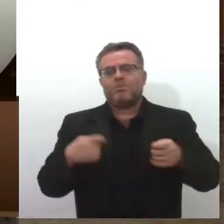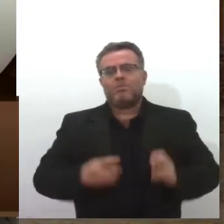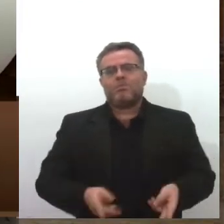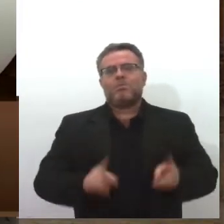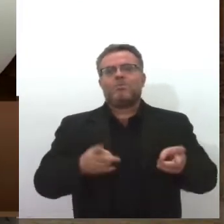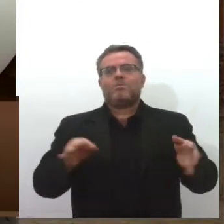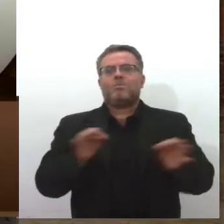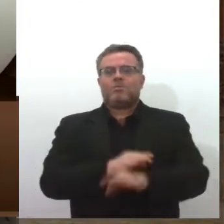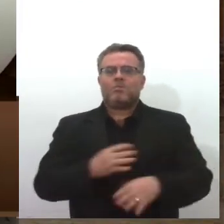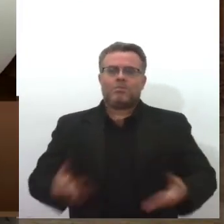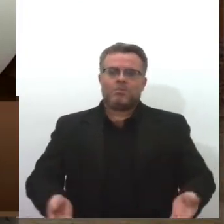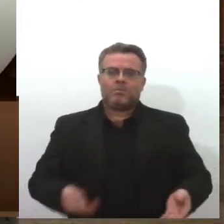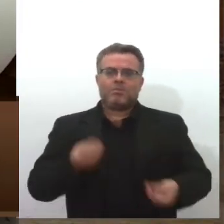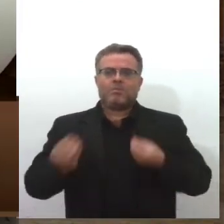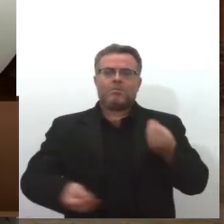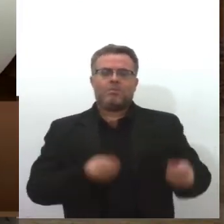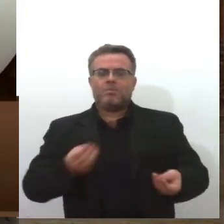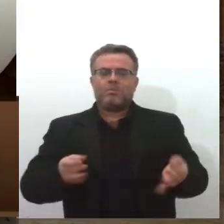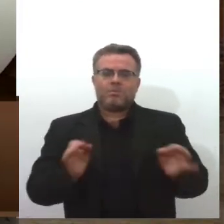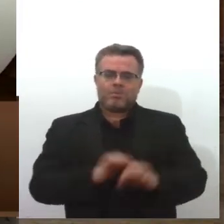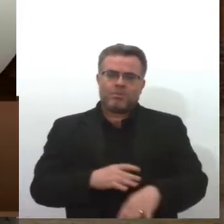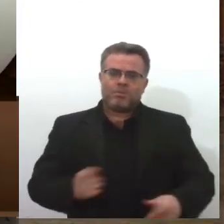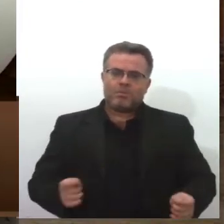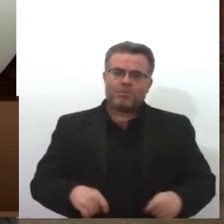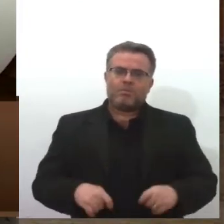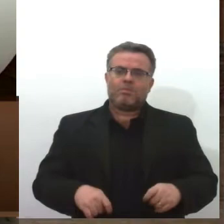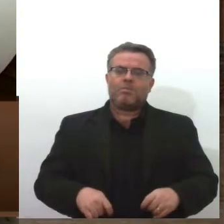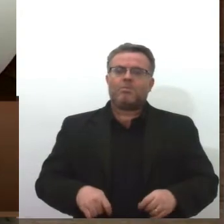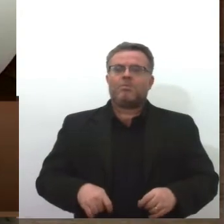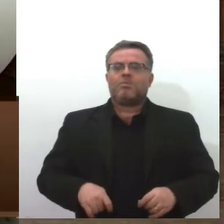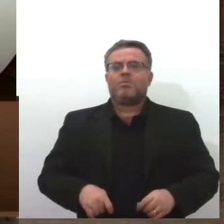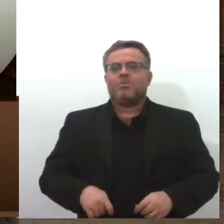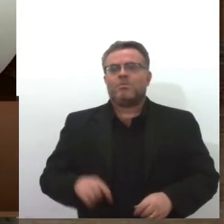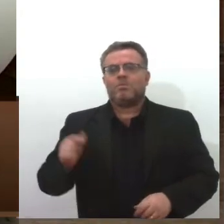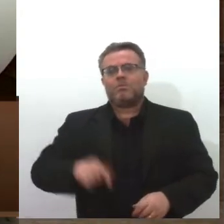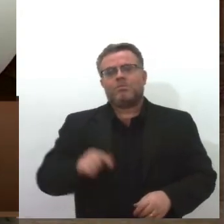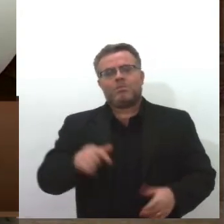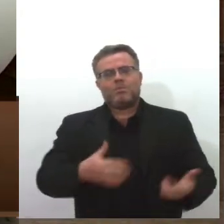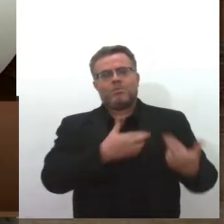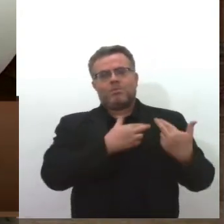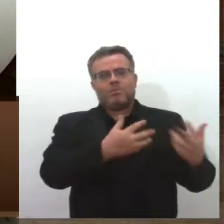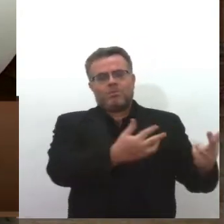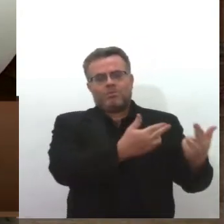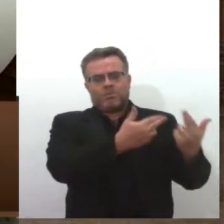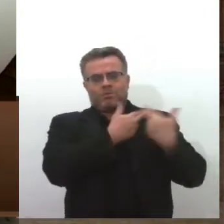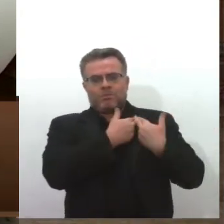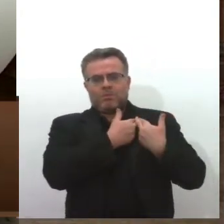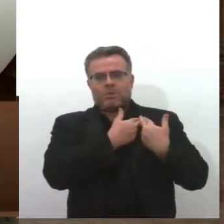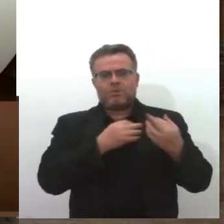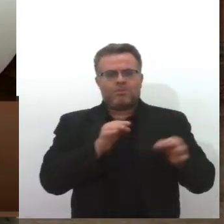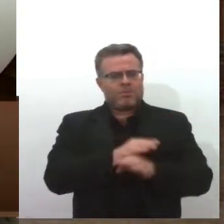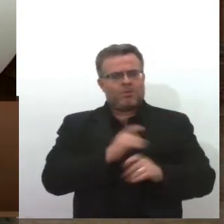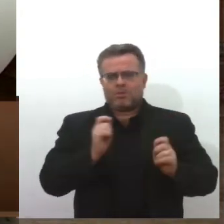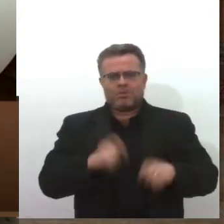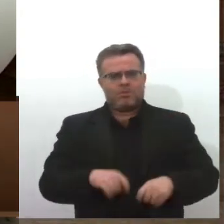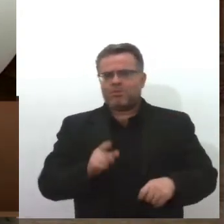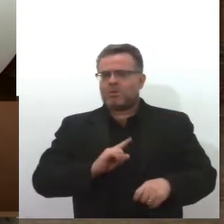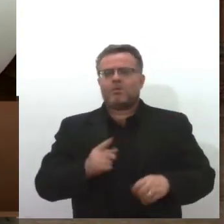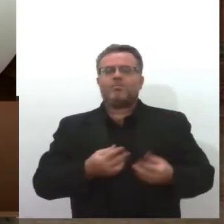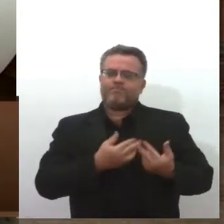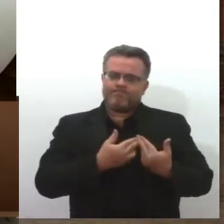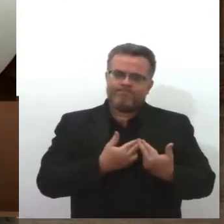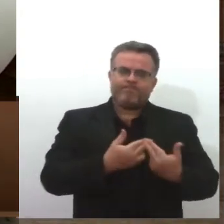que nunca é necessidade ter parceria público-privado, porque tira do Estado algumas responsabilidades que não compensam para o Estado manter,